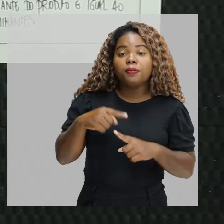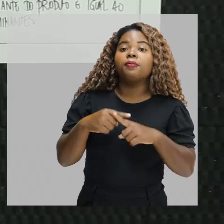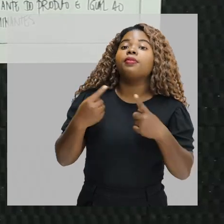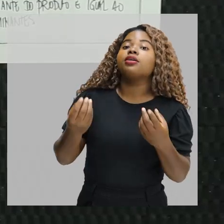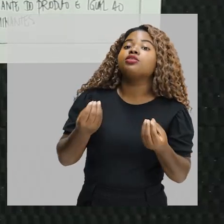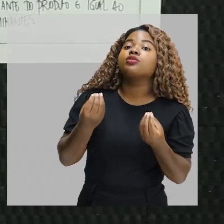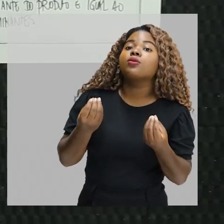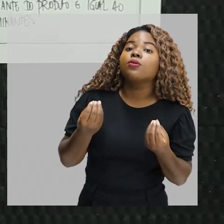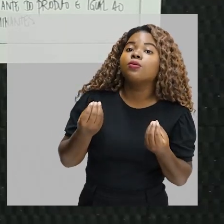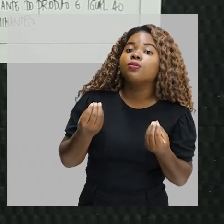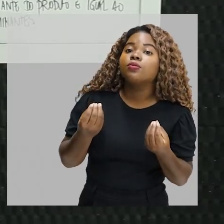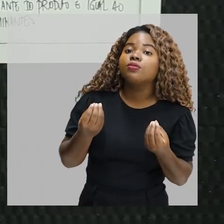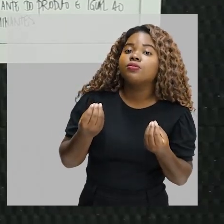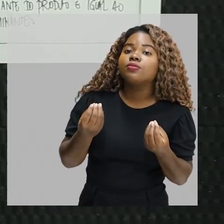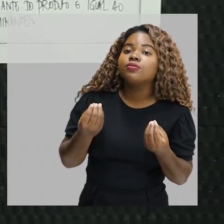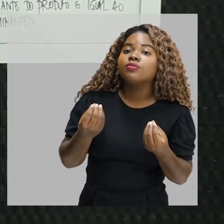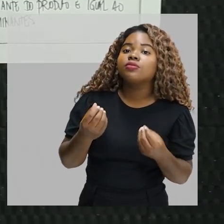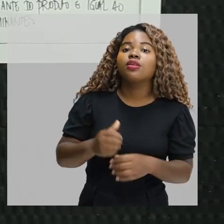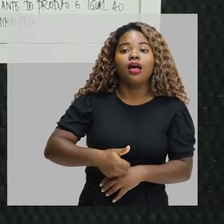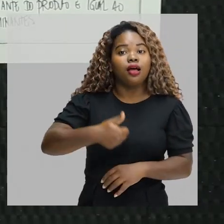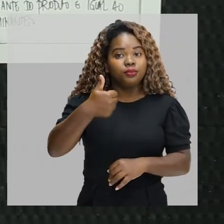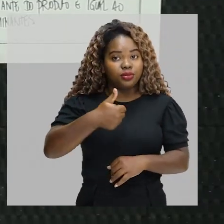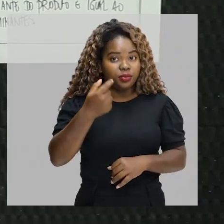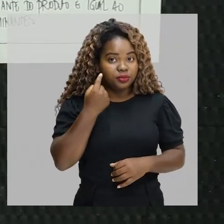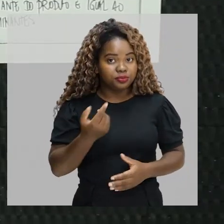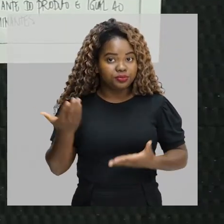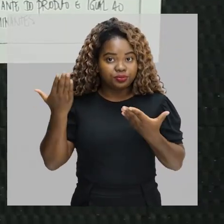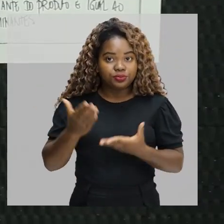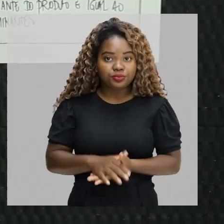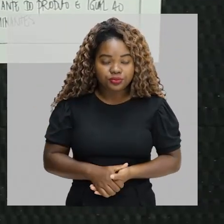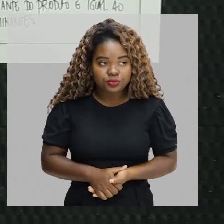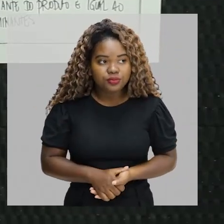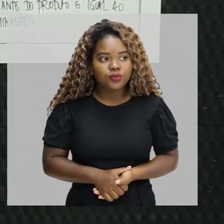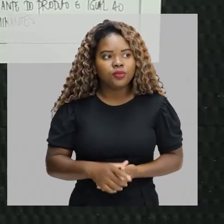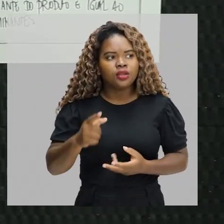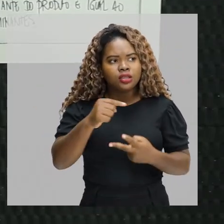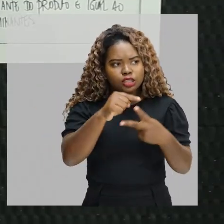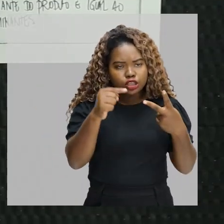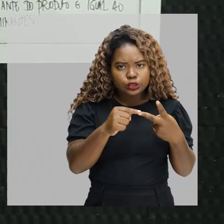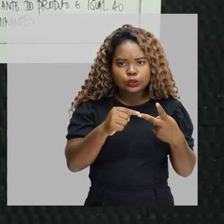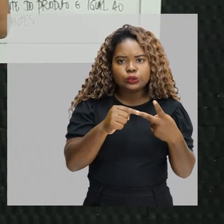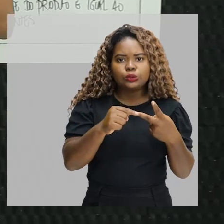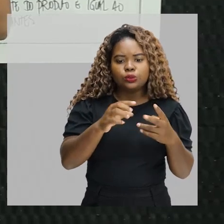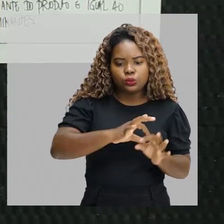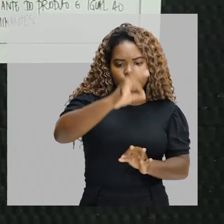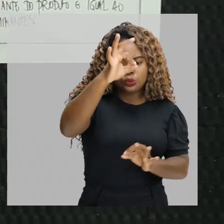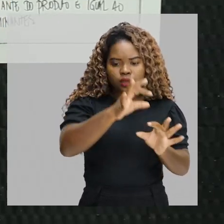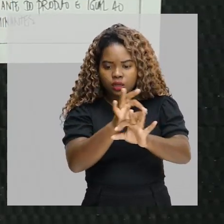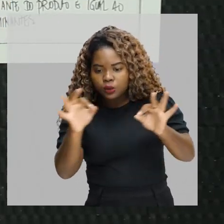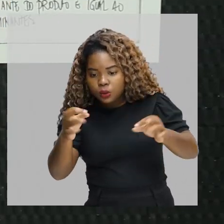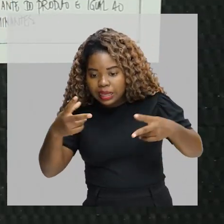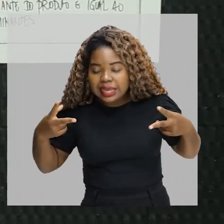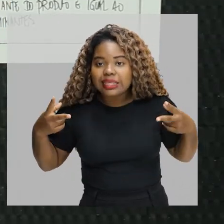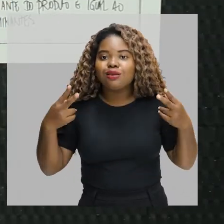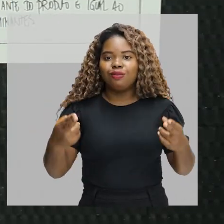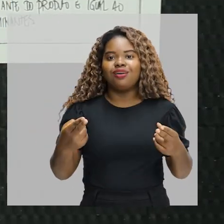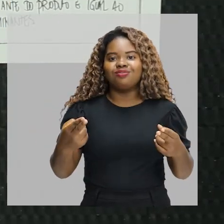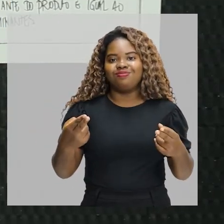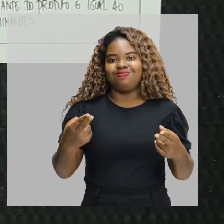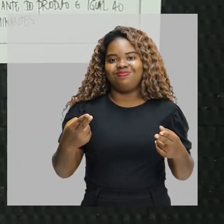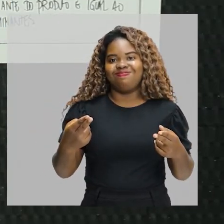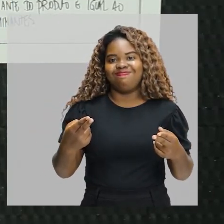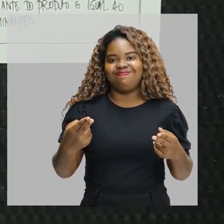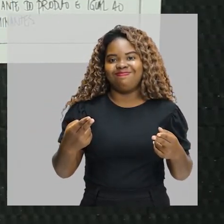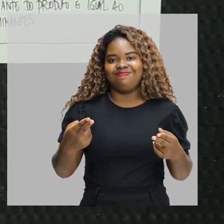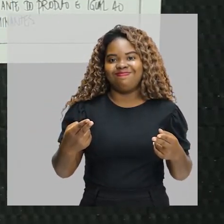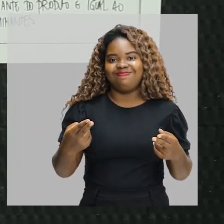Tá? Várias situações. Vamos ver a primeira. As matrizes possuem duas linhas ou colunas iguais. Olha, então, vamos supor que